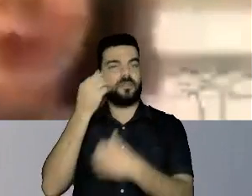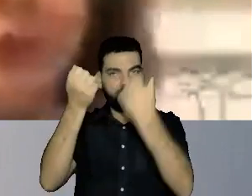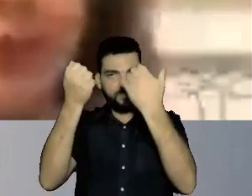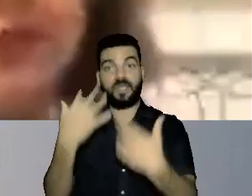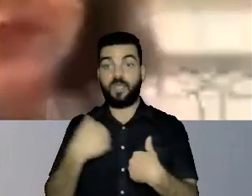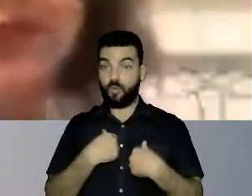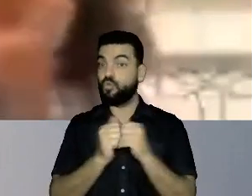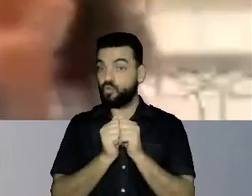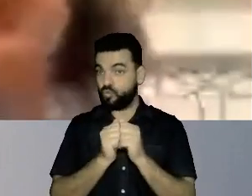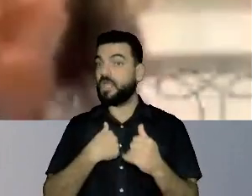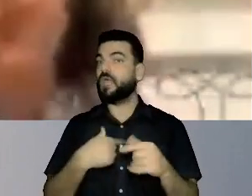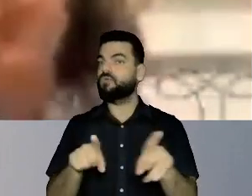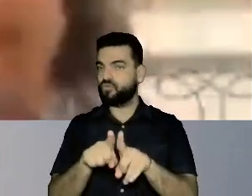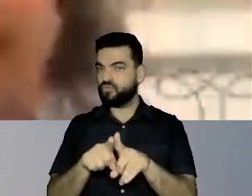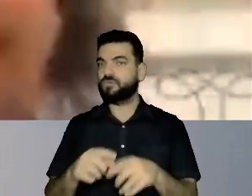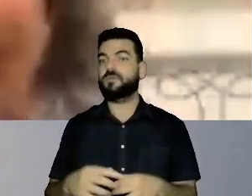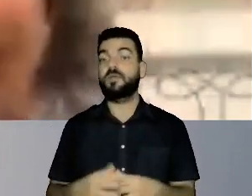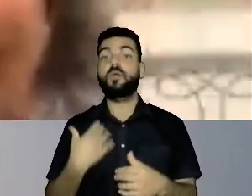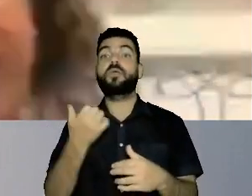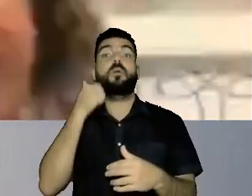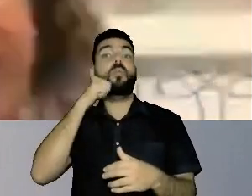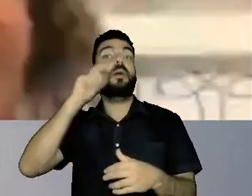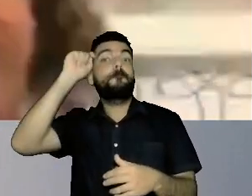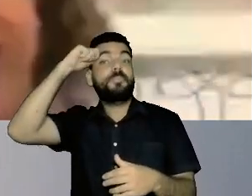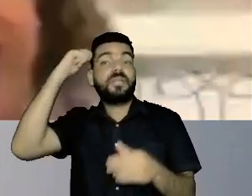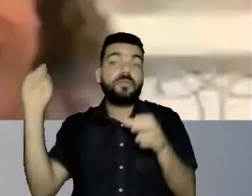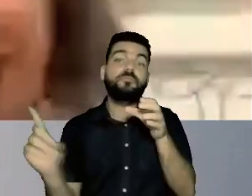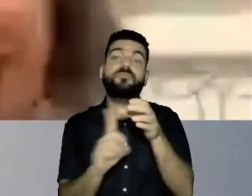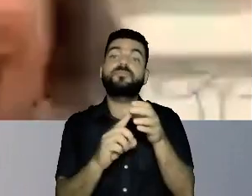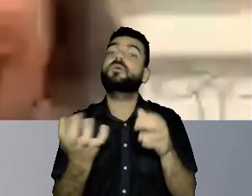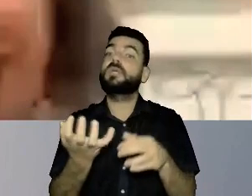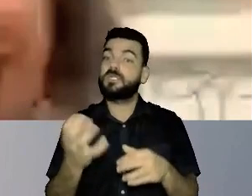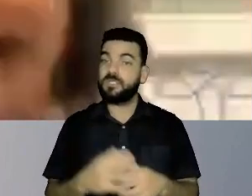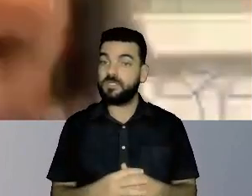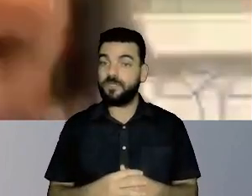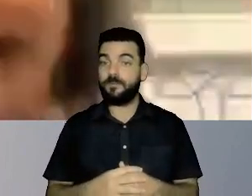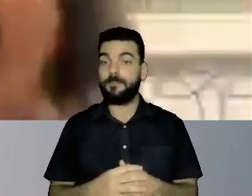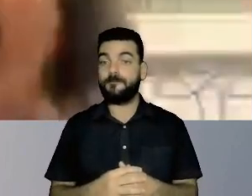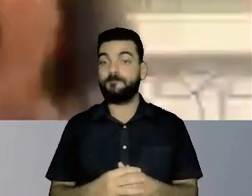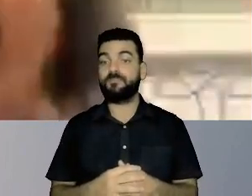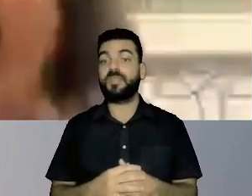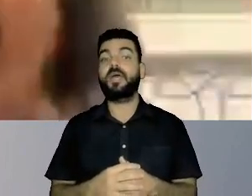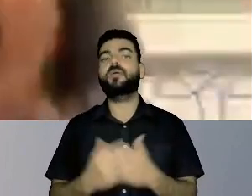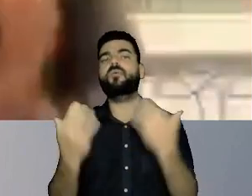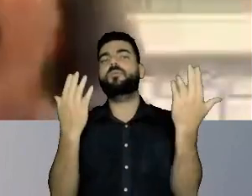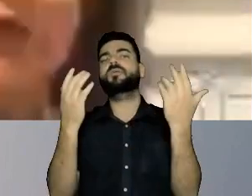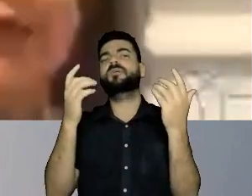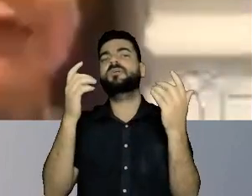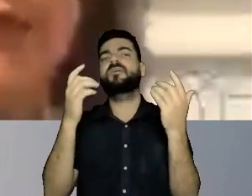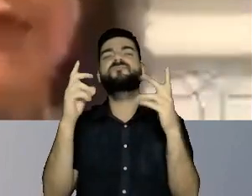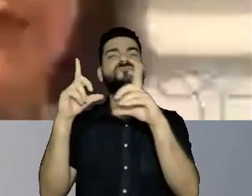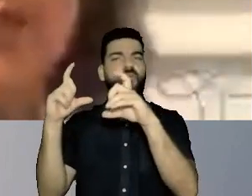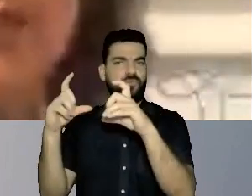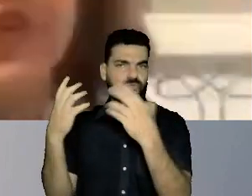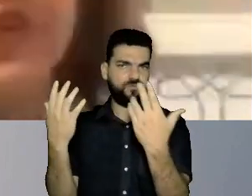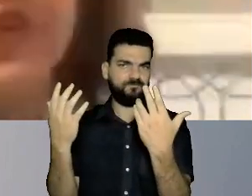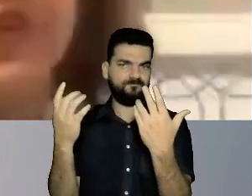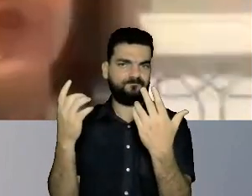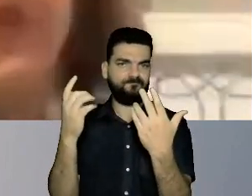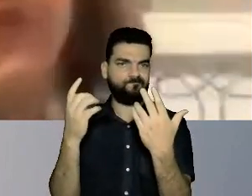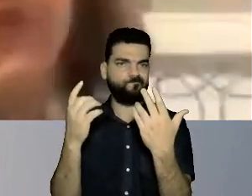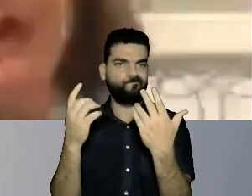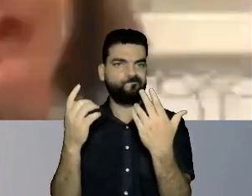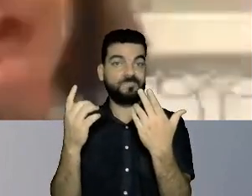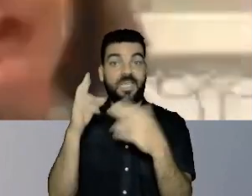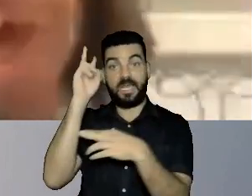de lei de importunação sexual, que é um projeto que a Terezinha tem abraçado e toca comigo, e a gente queria uma